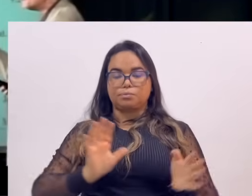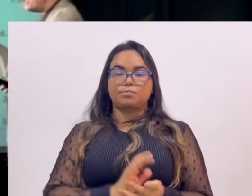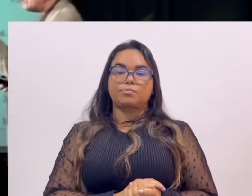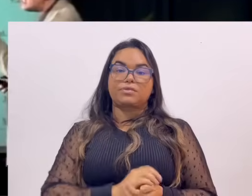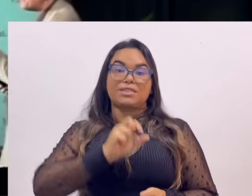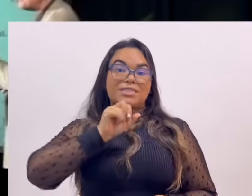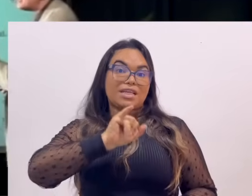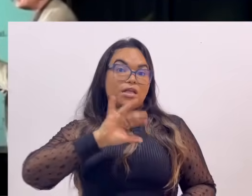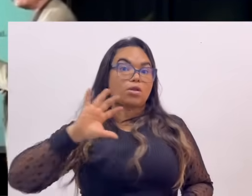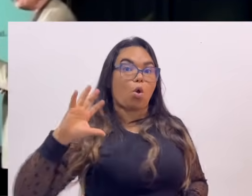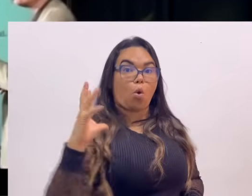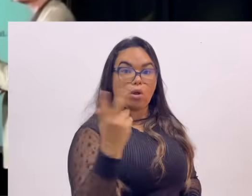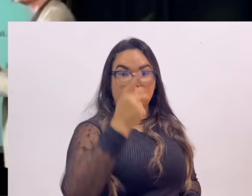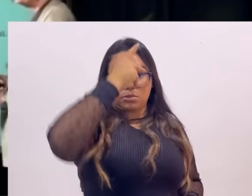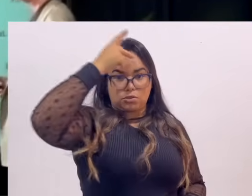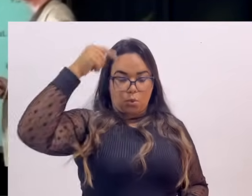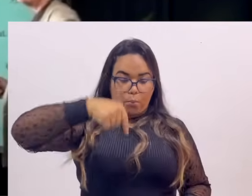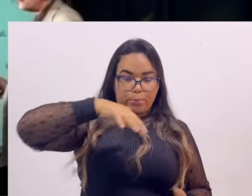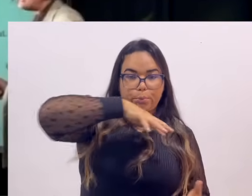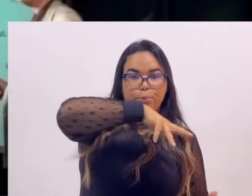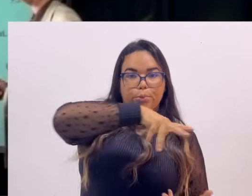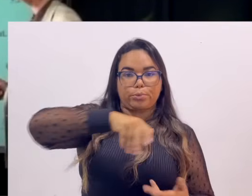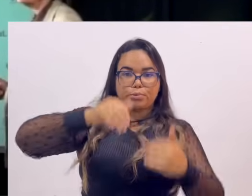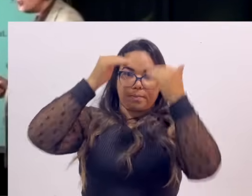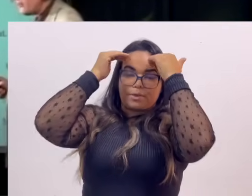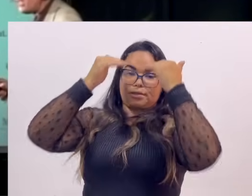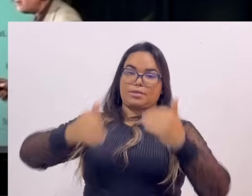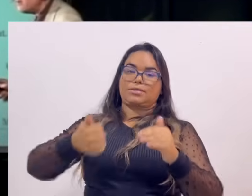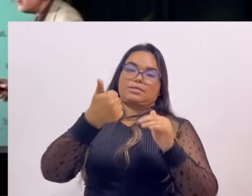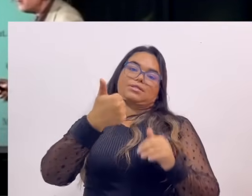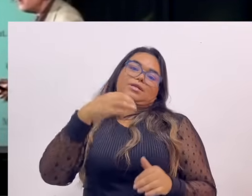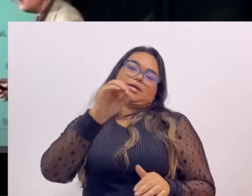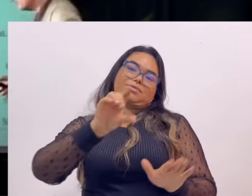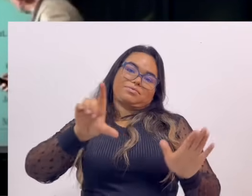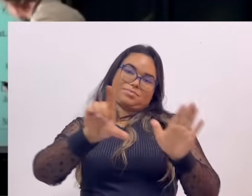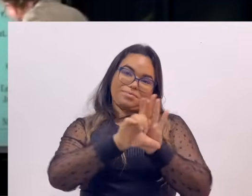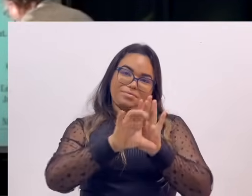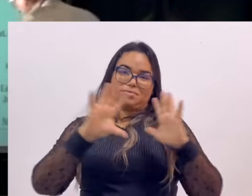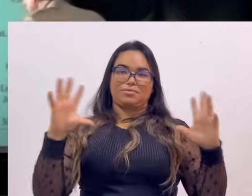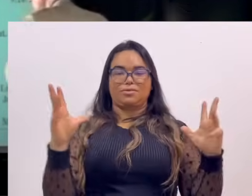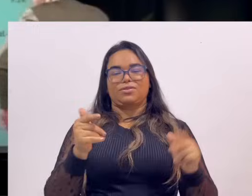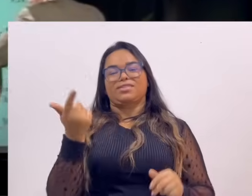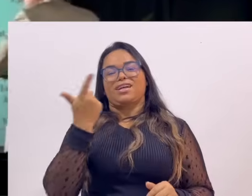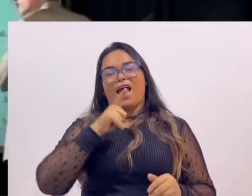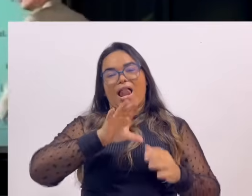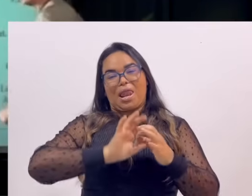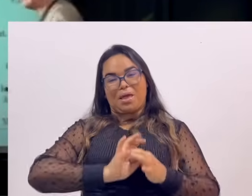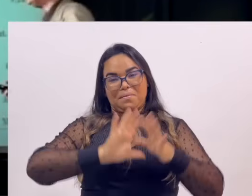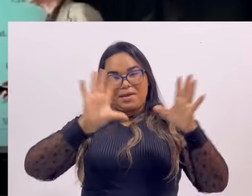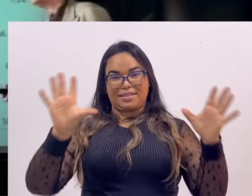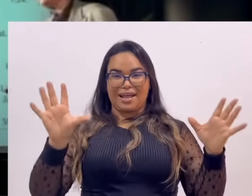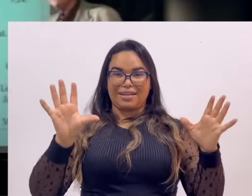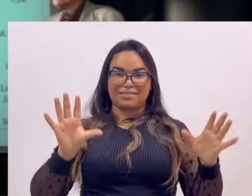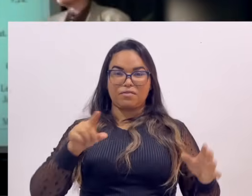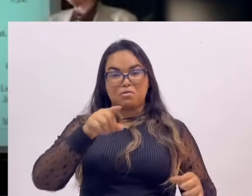dizer algo. Se todo mundo neste planeta guardasse os dez mandamentos, todos seríamos livres. Certo? Você